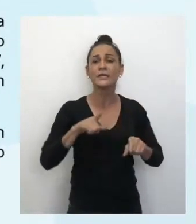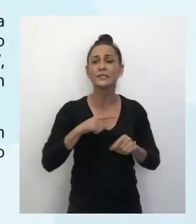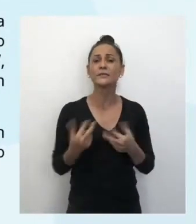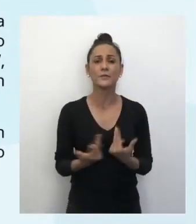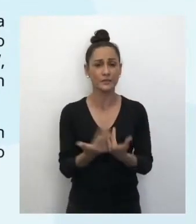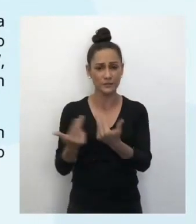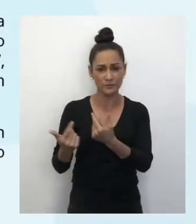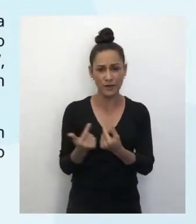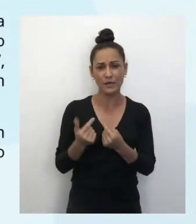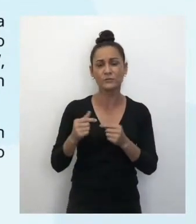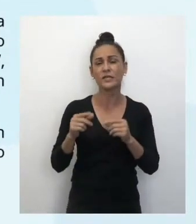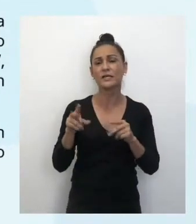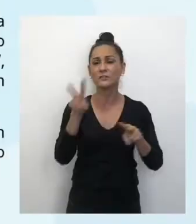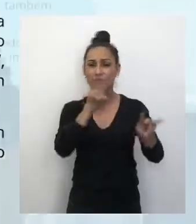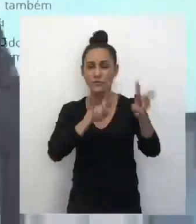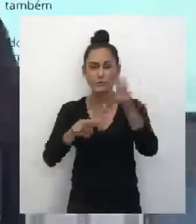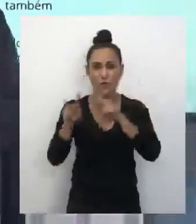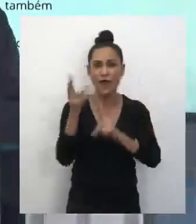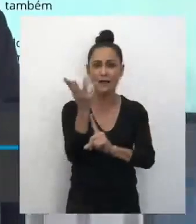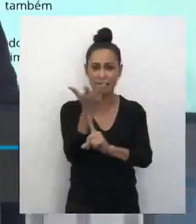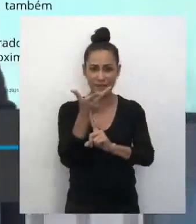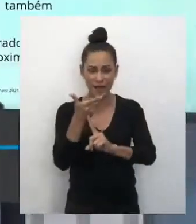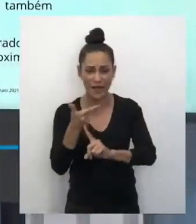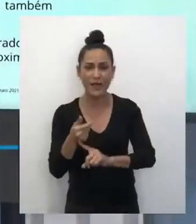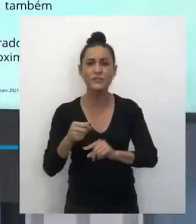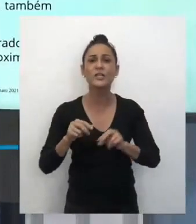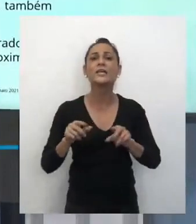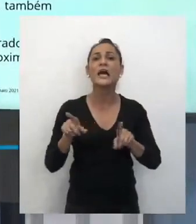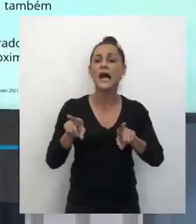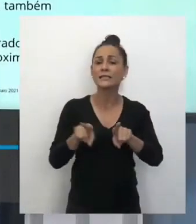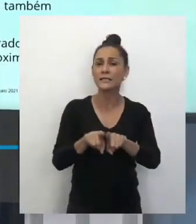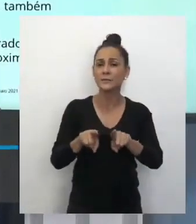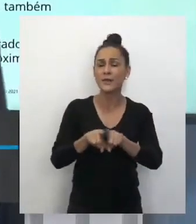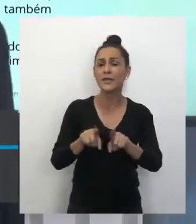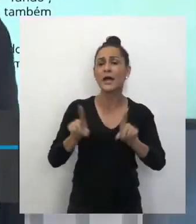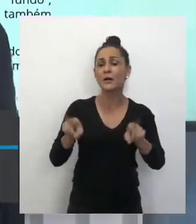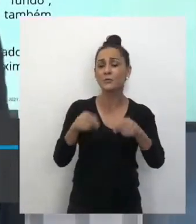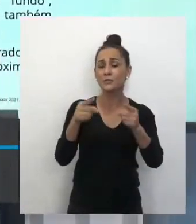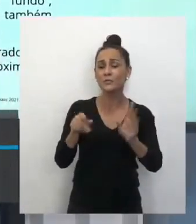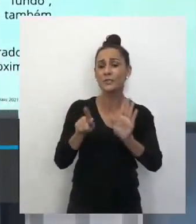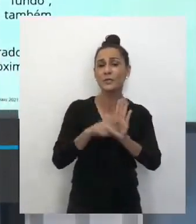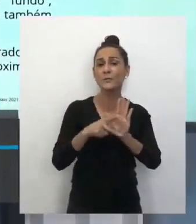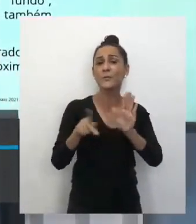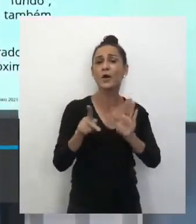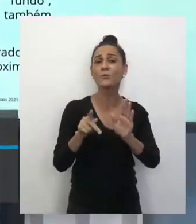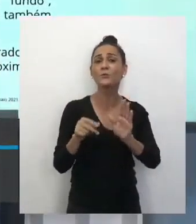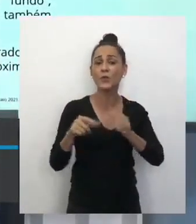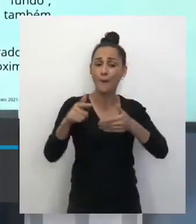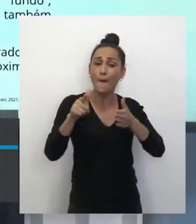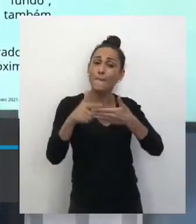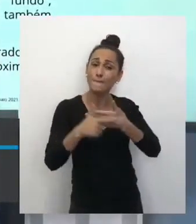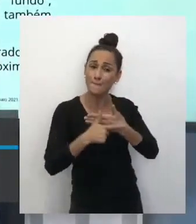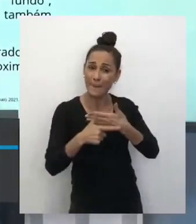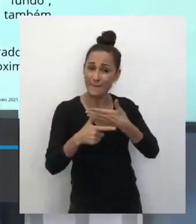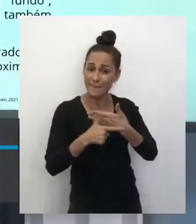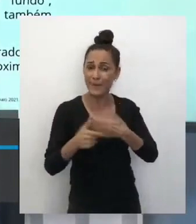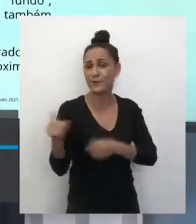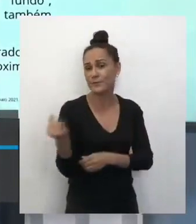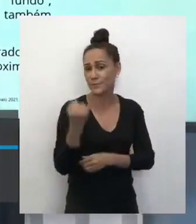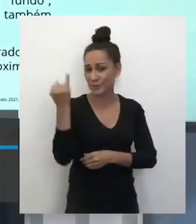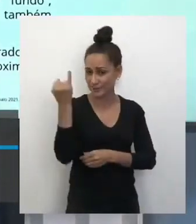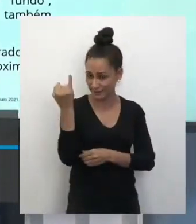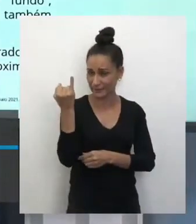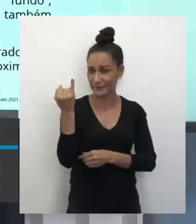forma que nas artes visuais e outras formas artísticas, a música também tem um papel importante, né, nesse procedimento de intervenção.